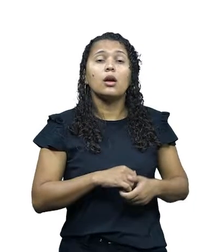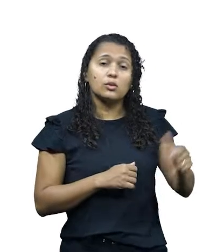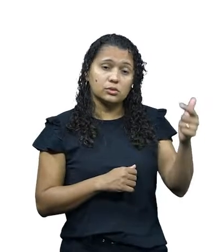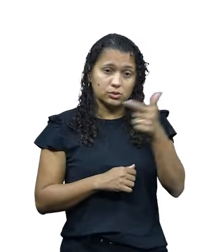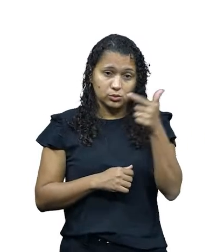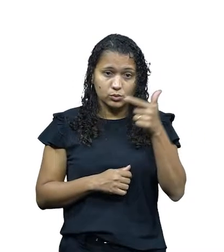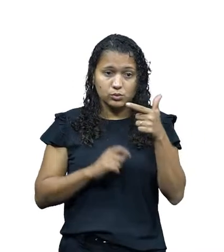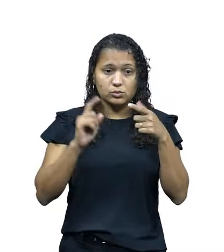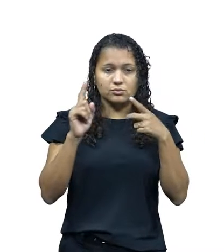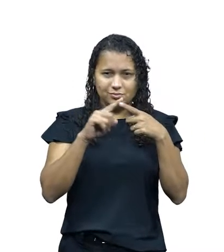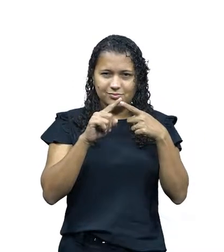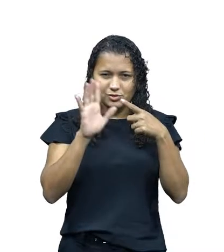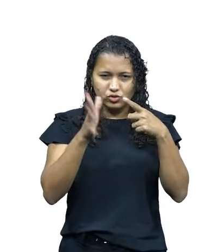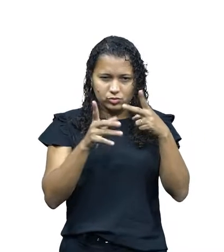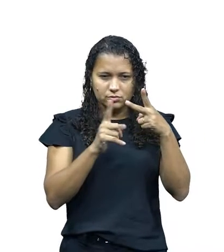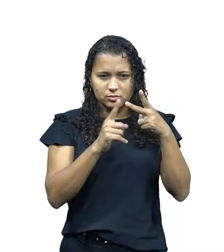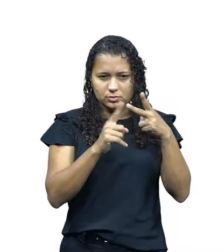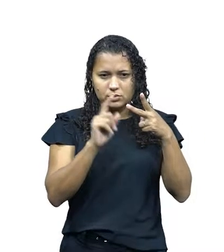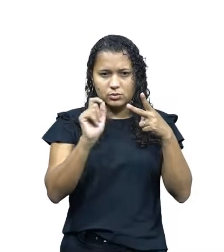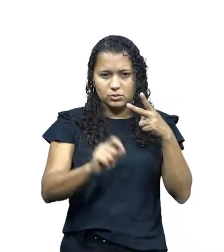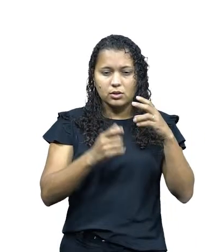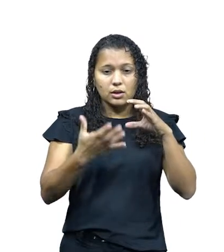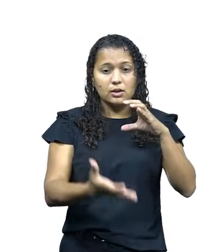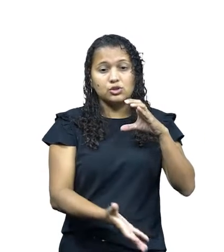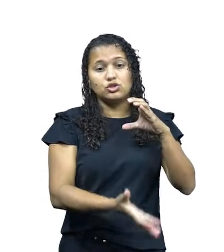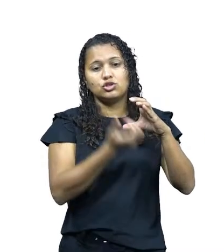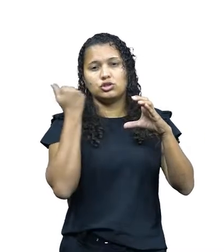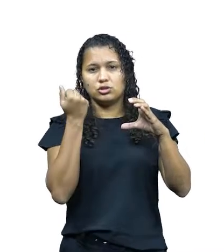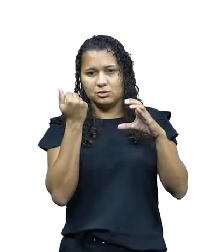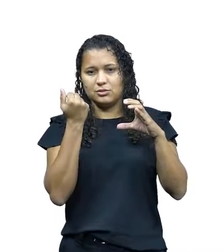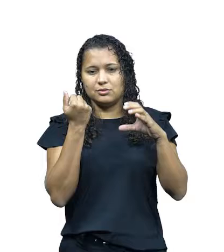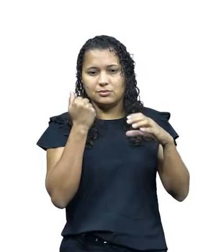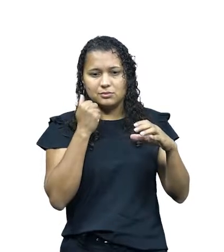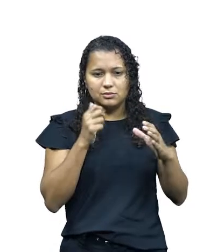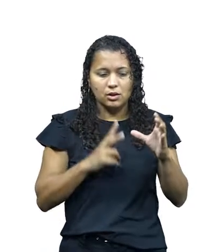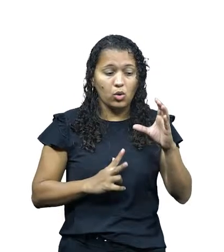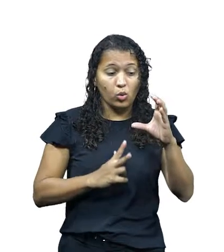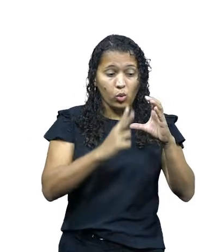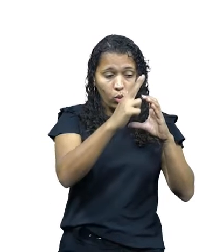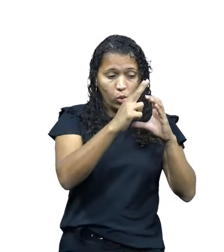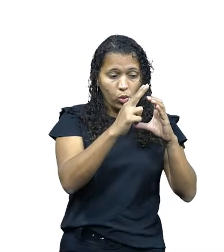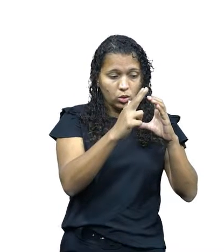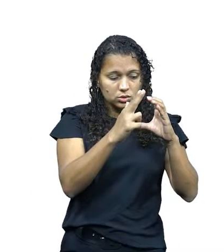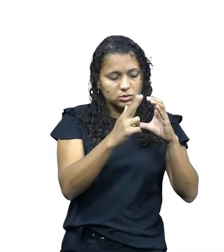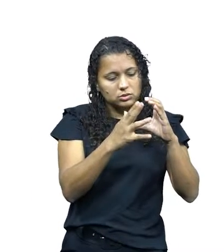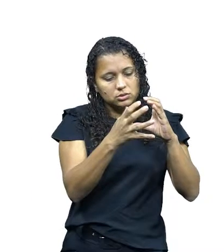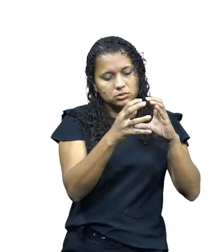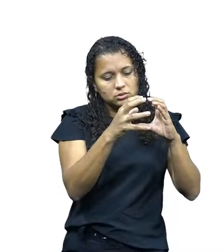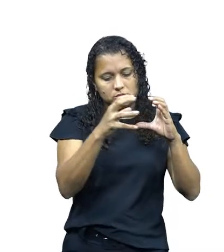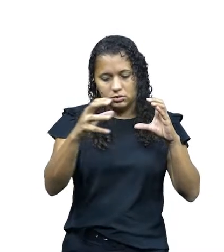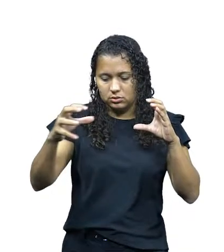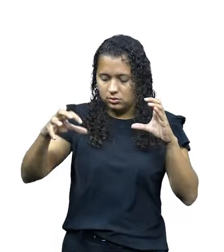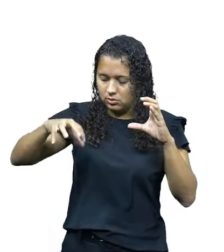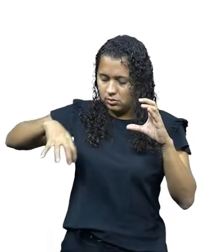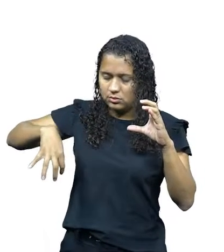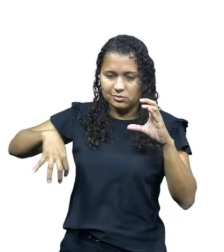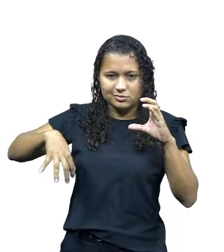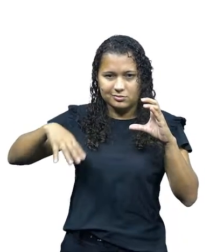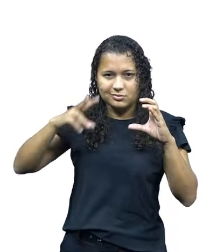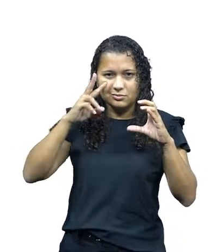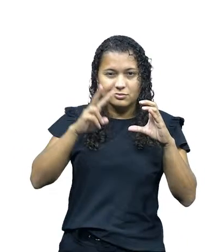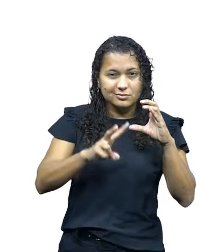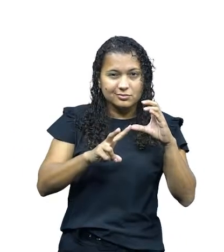Certo? O segundo passo é fazer a remoção. A gente tira aquela parte que nós não vamos mais necessitar. Então,